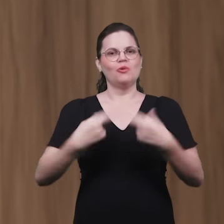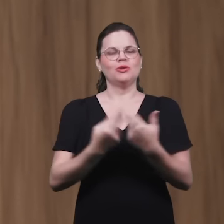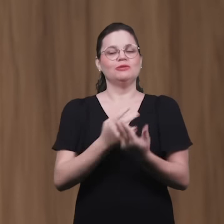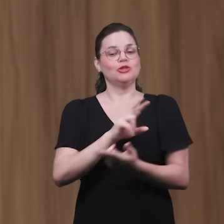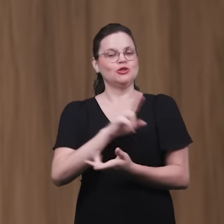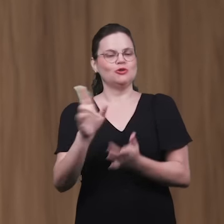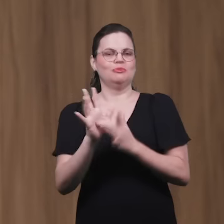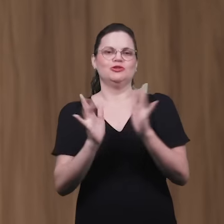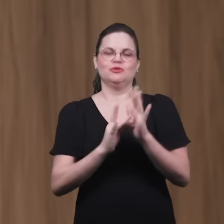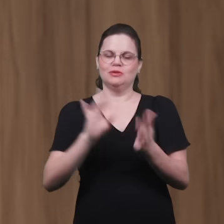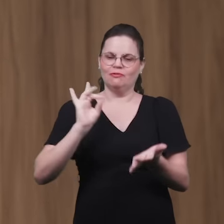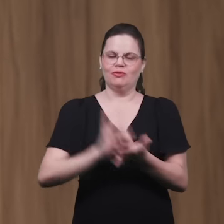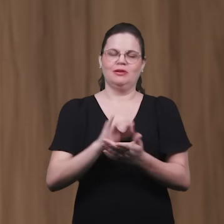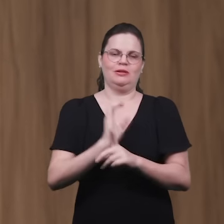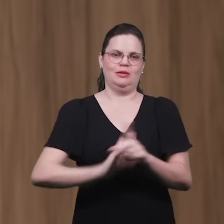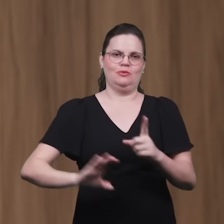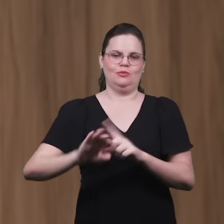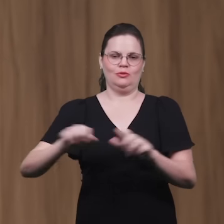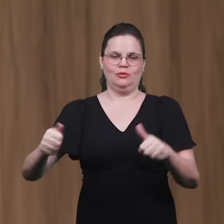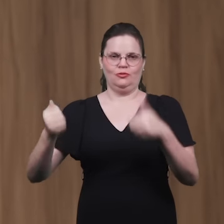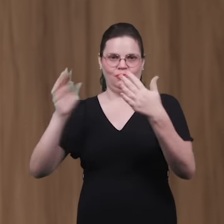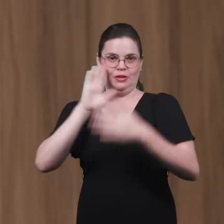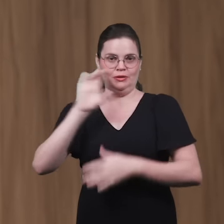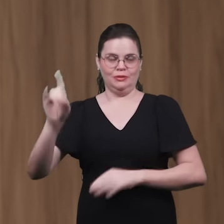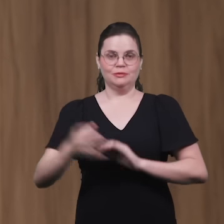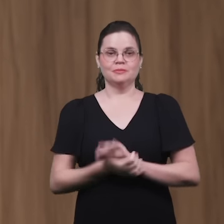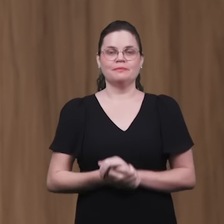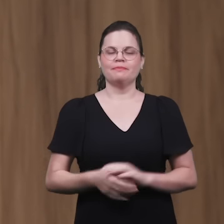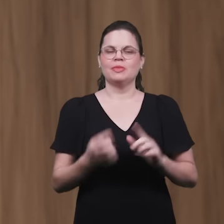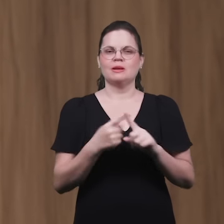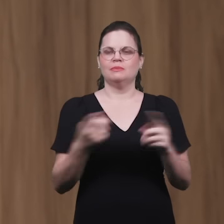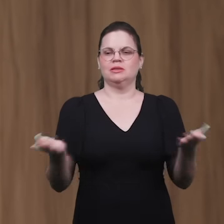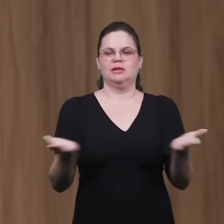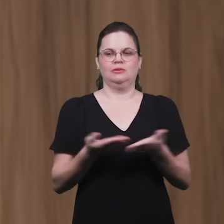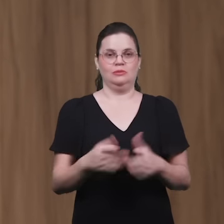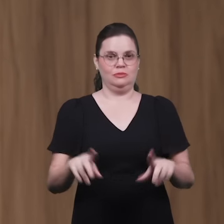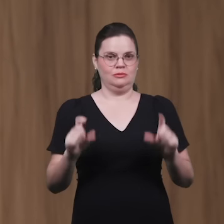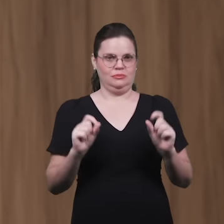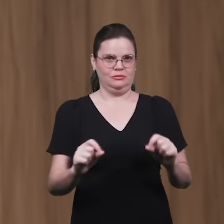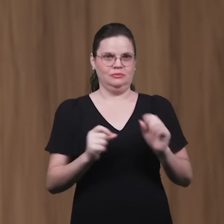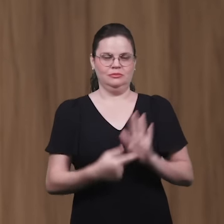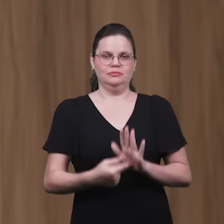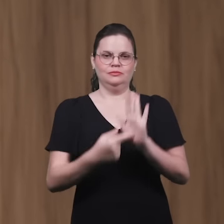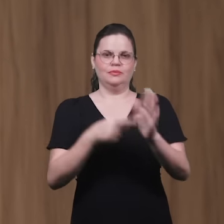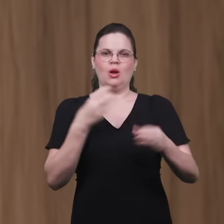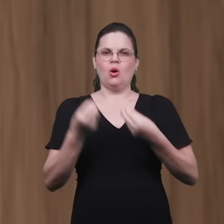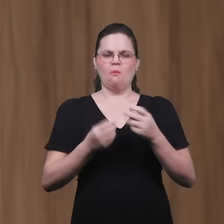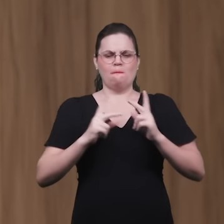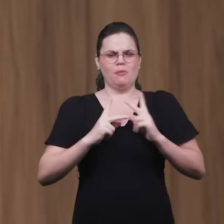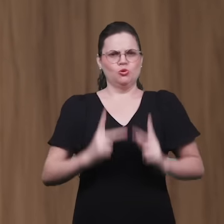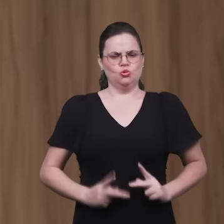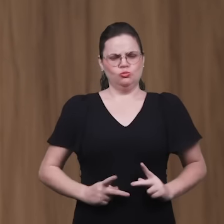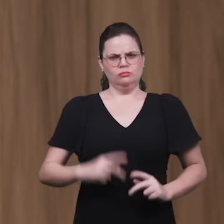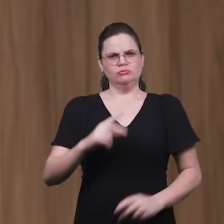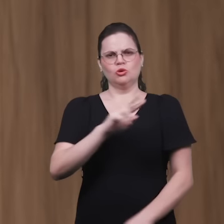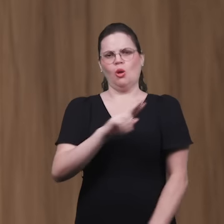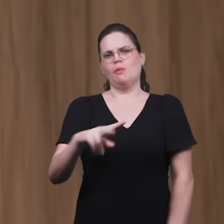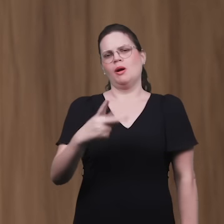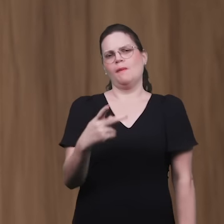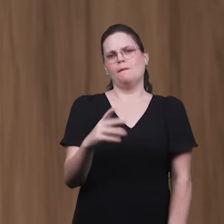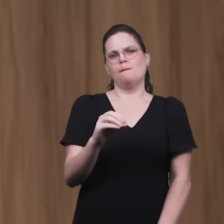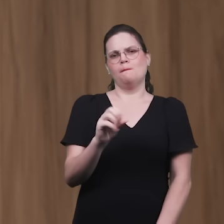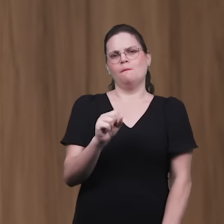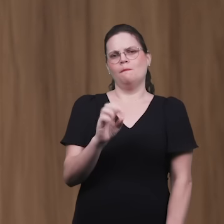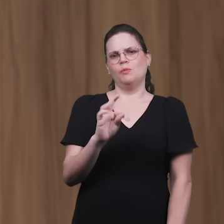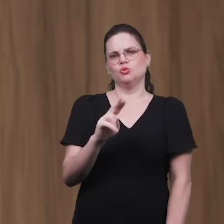importante, esse aspecto. Mas aí vem agora, pastor Luiz Fernando, a questão da postura das pessoas que fazem parte